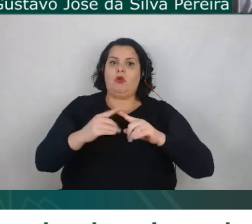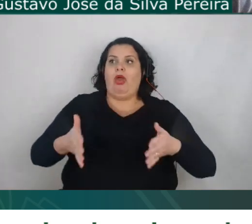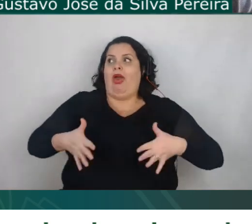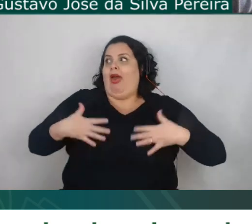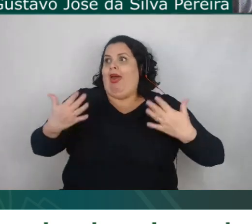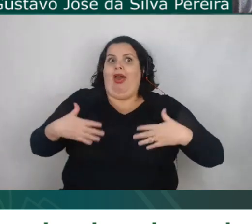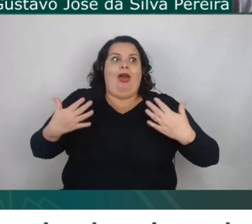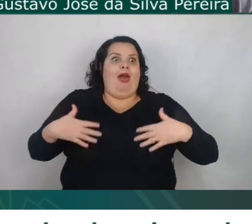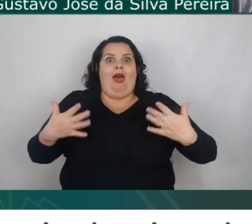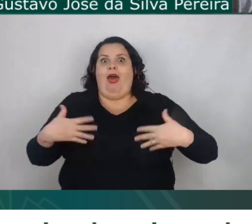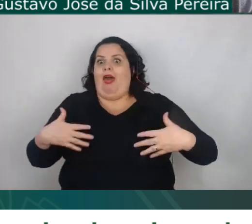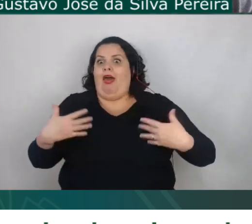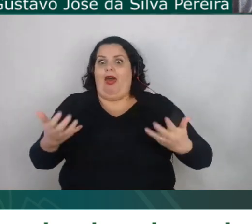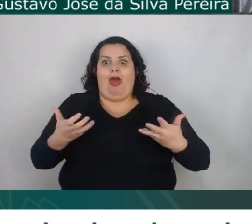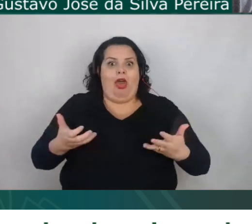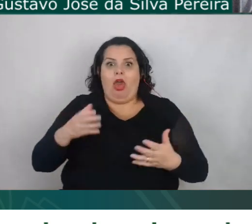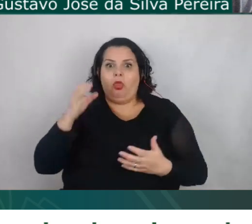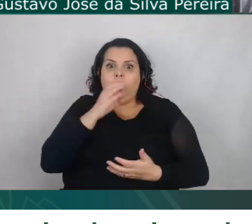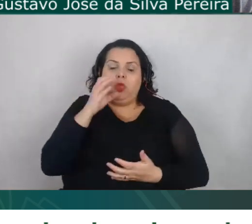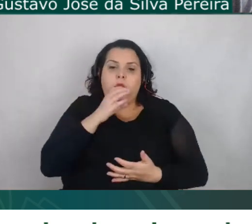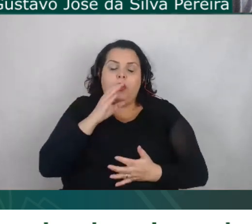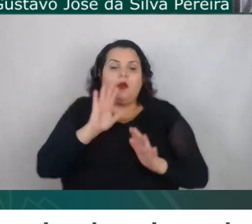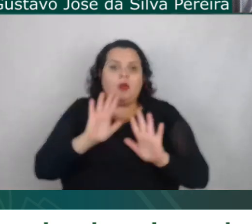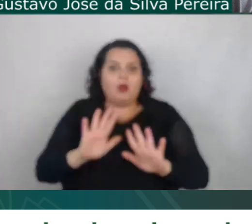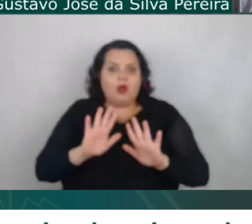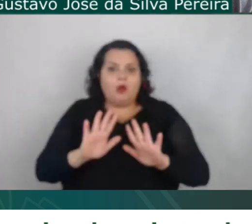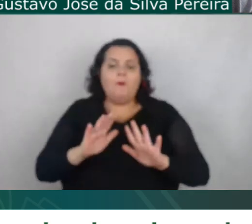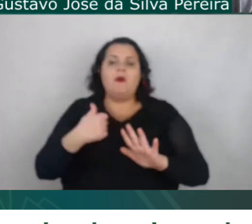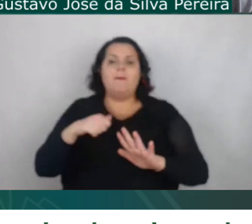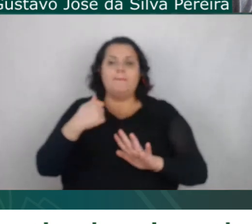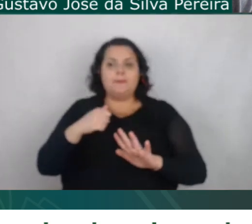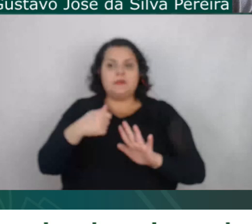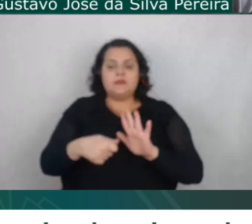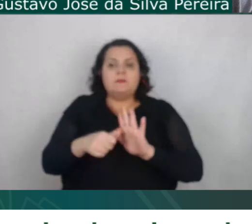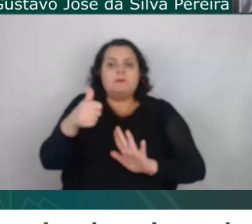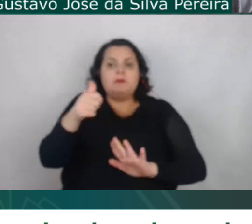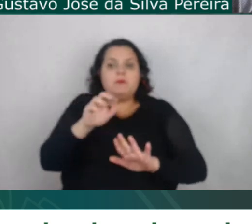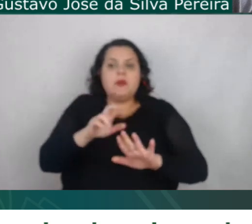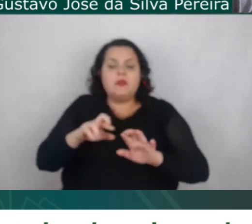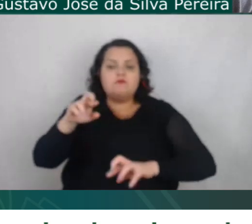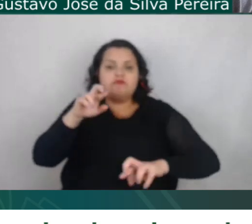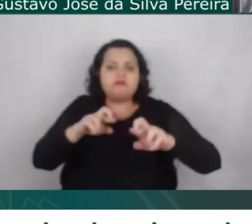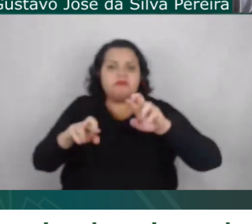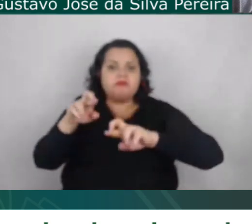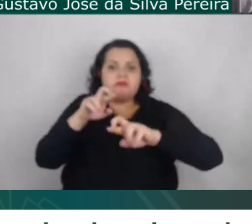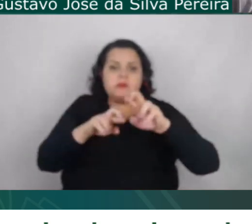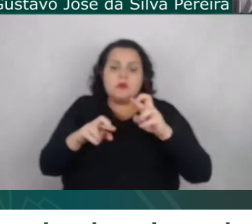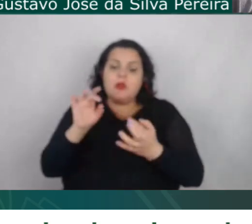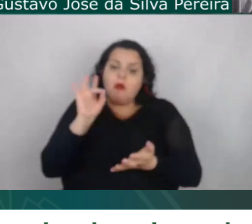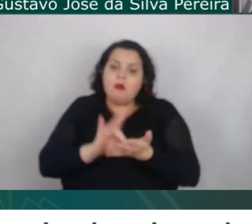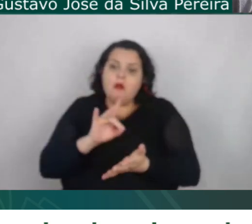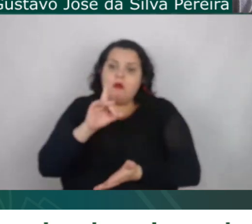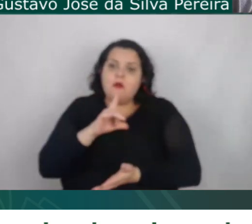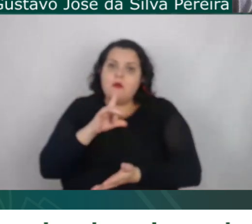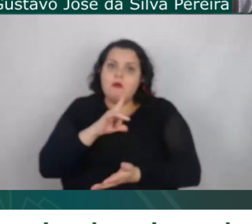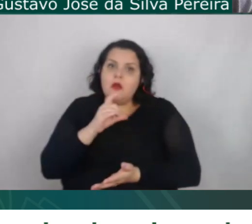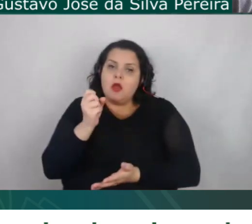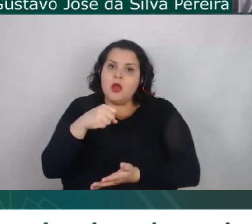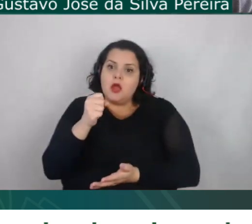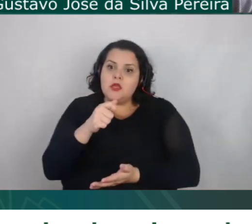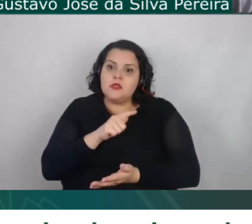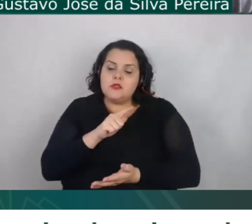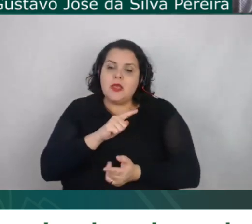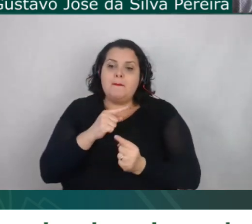pessoas têm, sem tradução de eficácia, de eficiência clínica. Então, a ciência